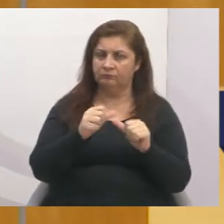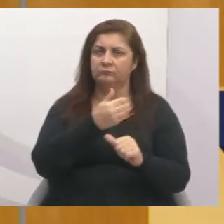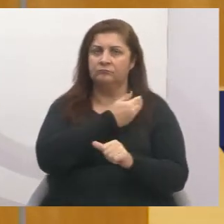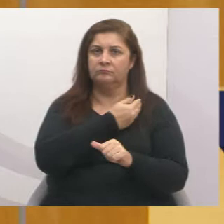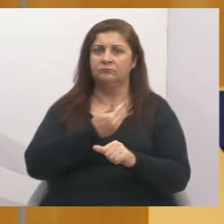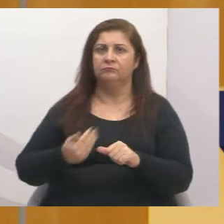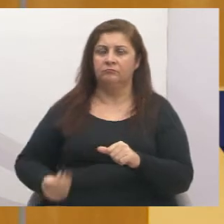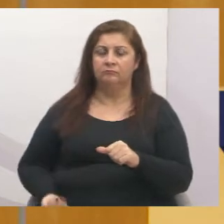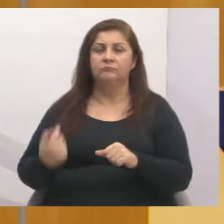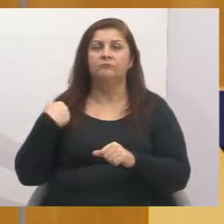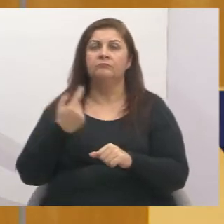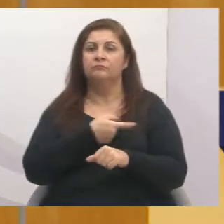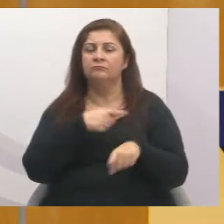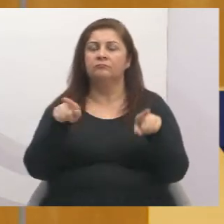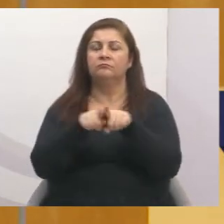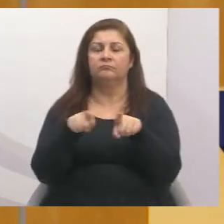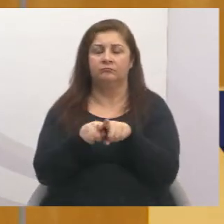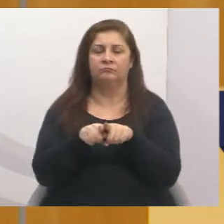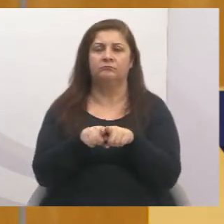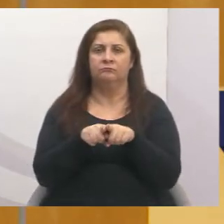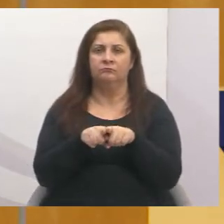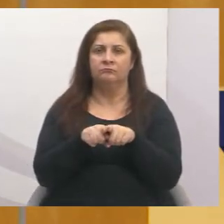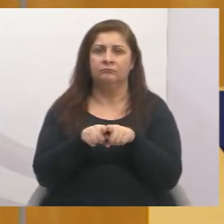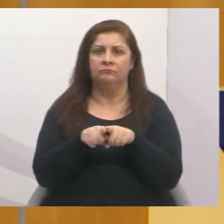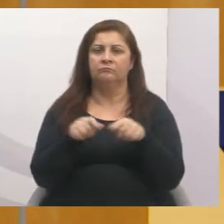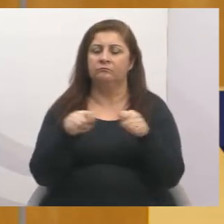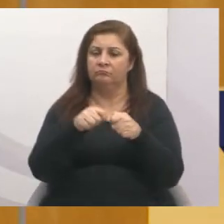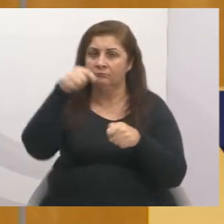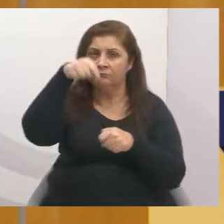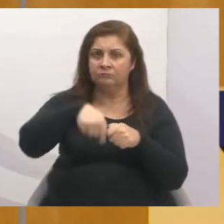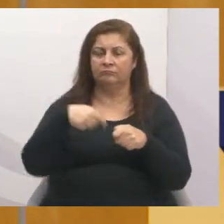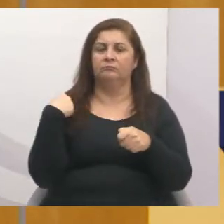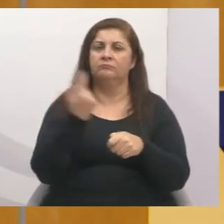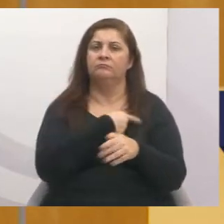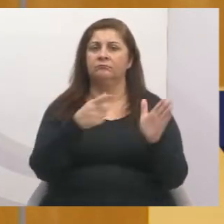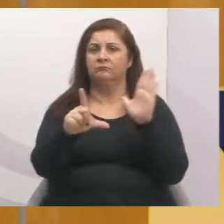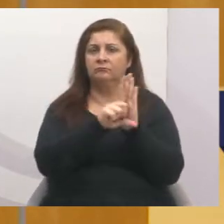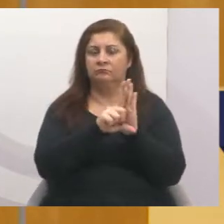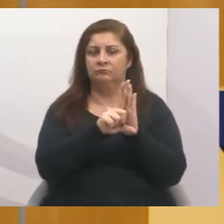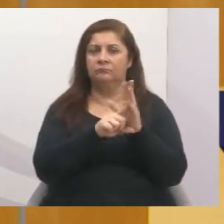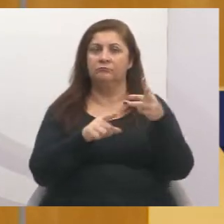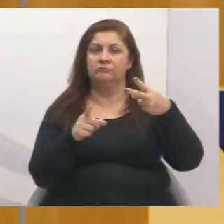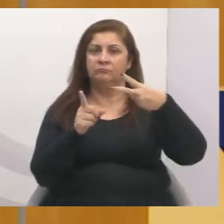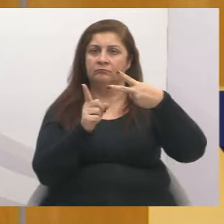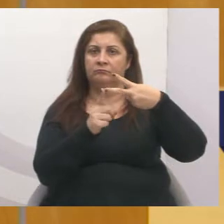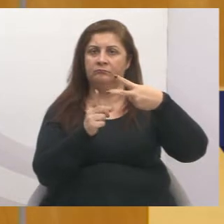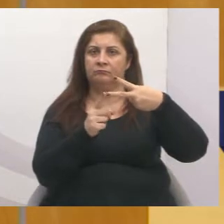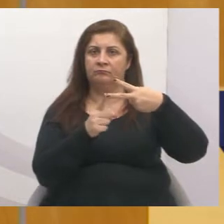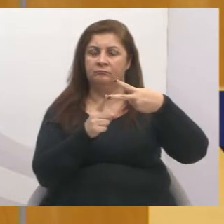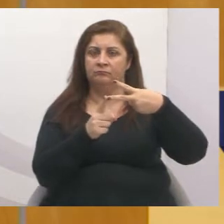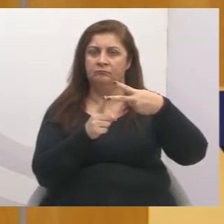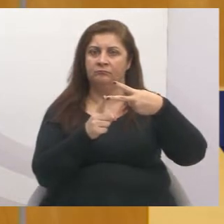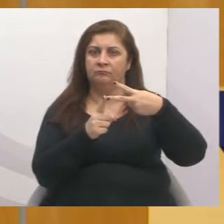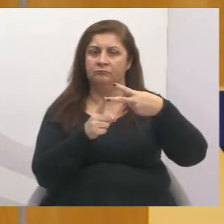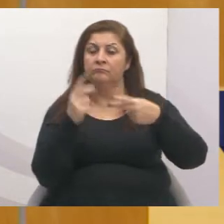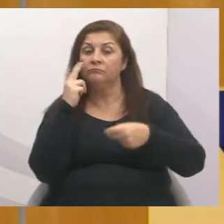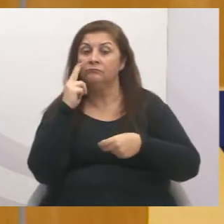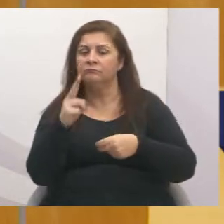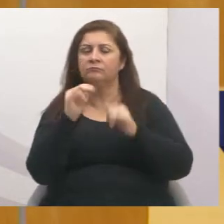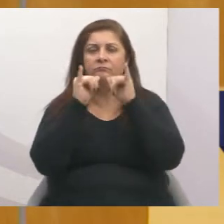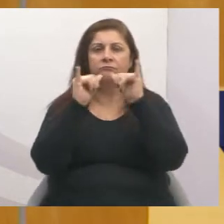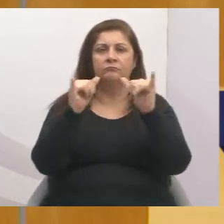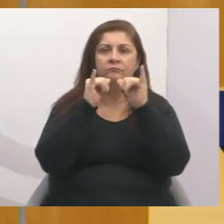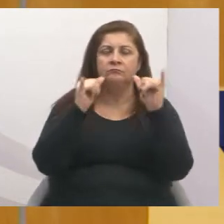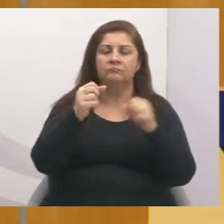federal, nós aplicaremos imediatamente na nossa legislação. E o terceiro compromisso é o de acompanhar e